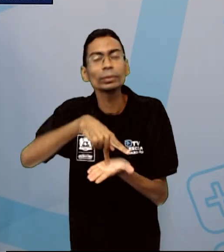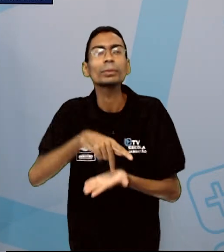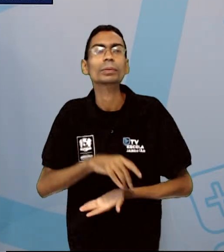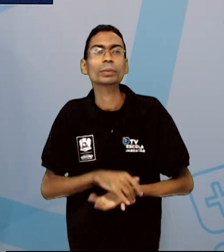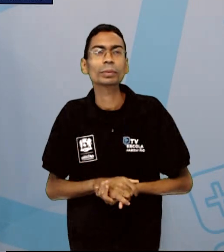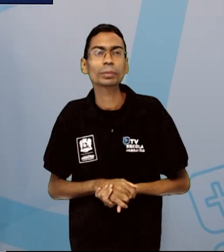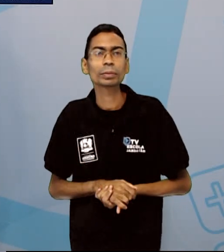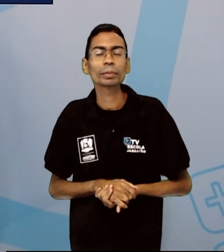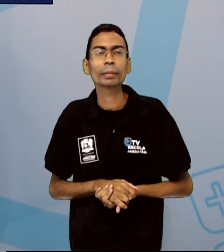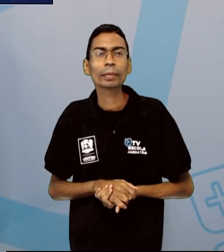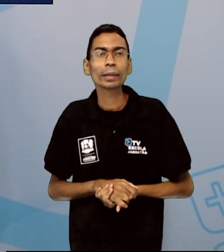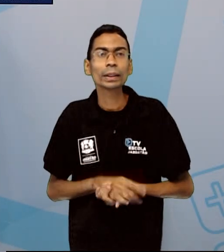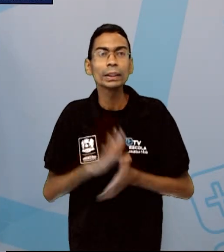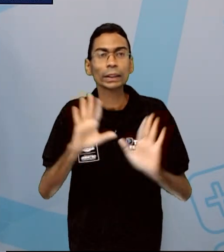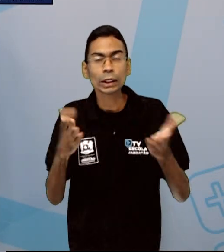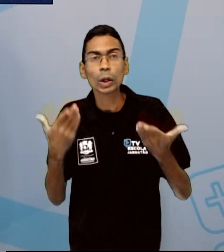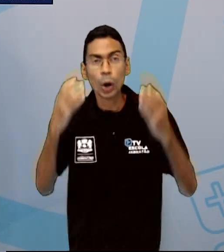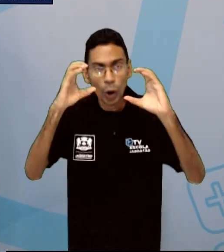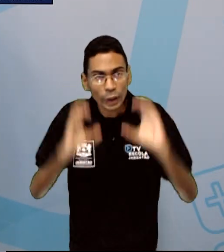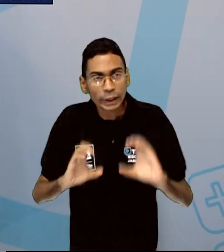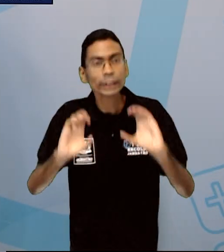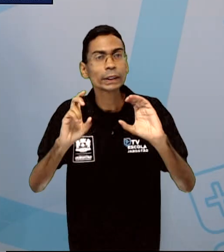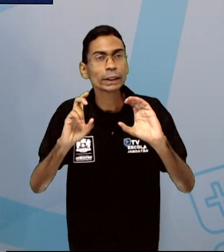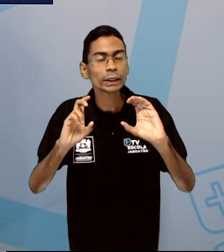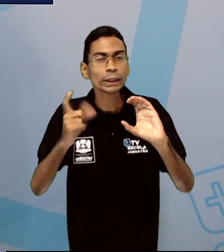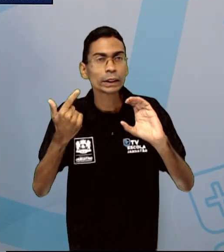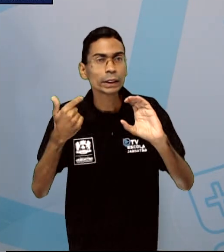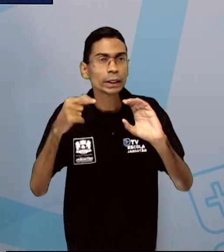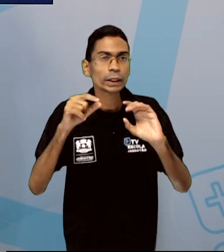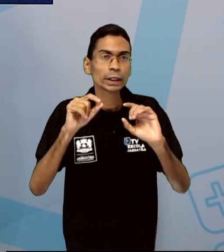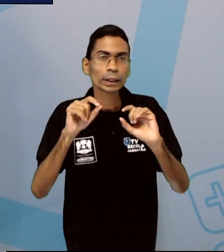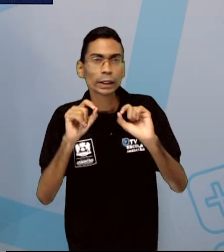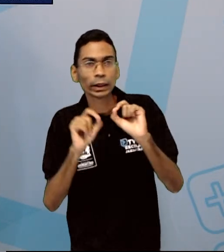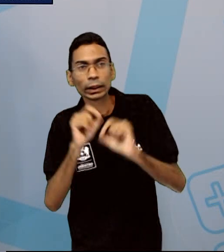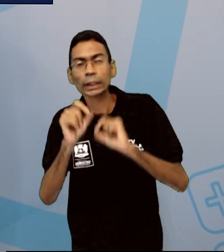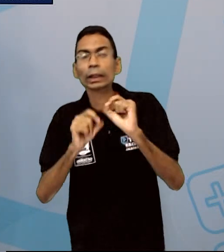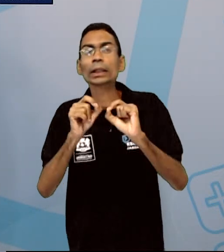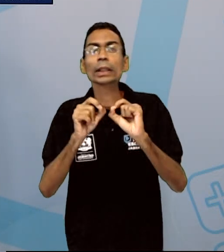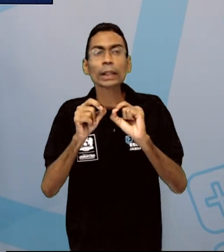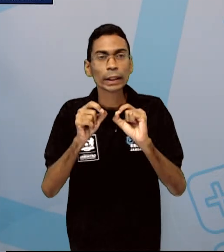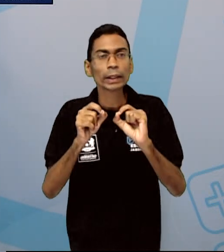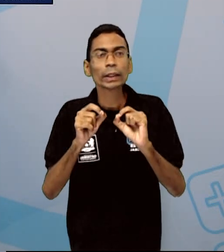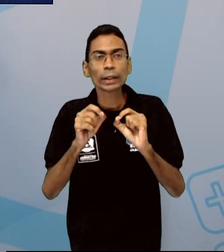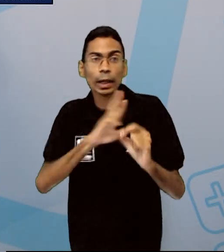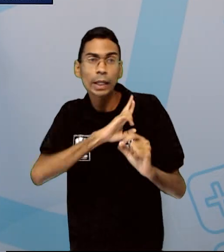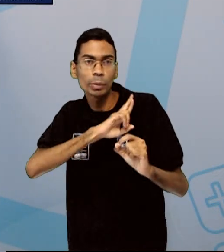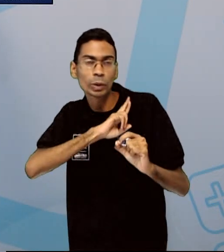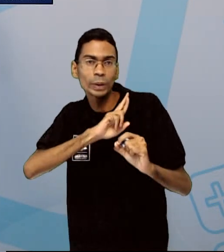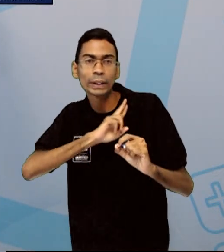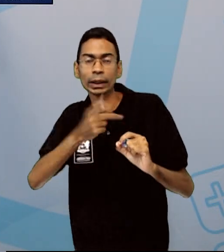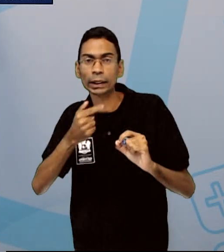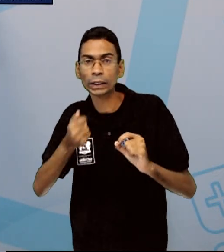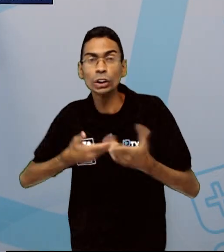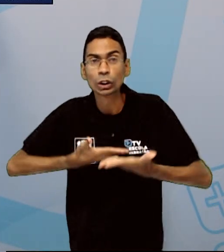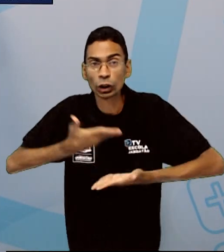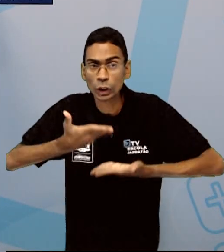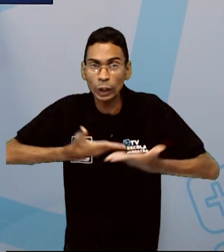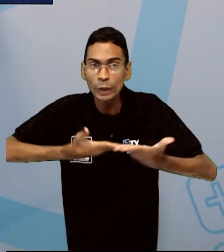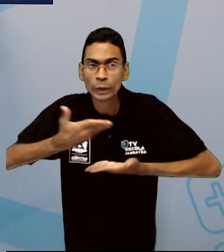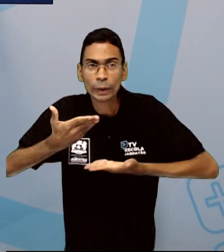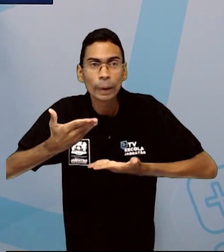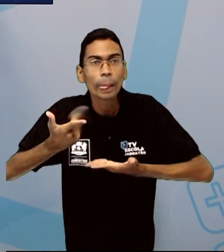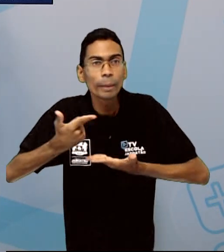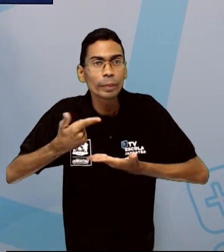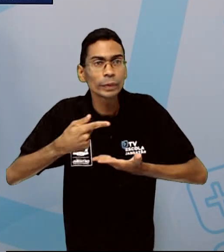exercer a cidadania é exigir o cumprimento de serviços de órgãos públicos. Todo cidadão tem